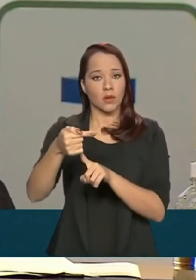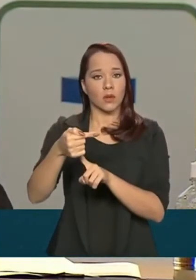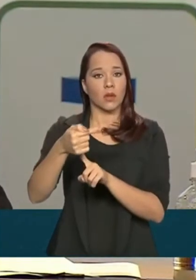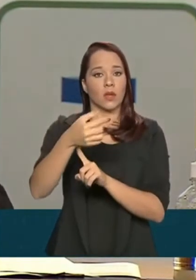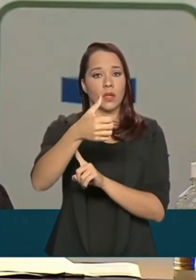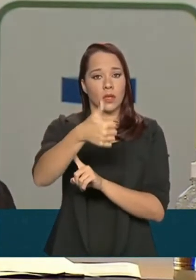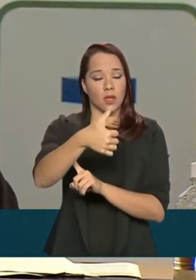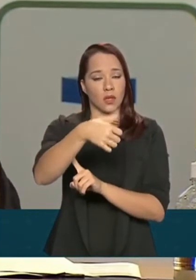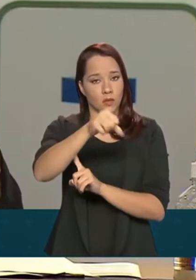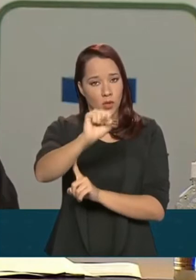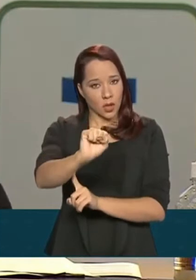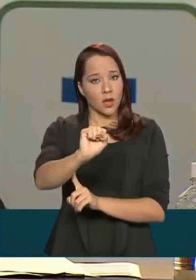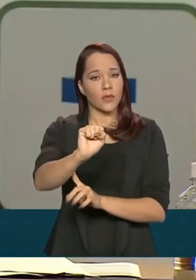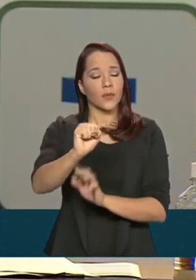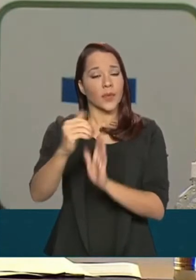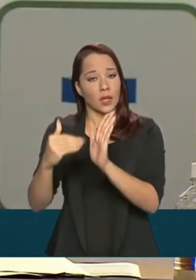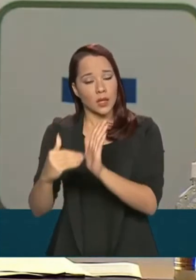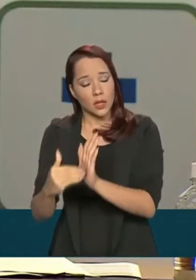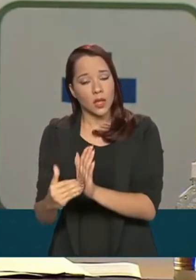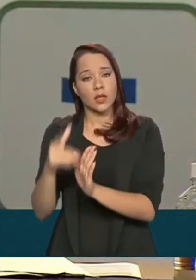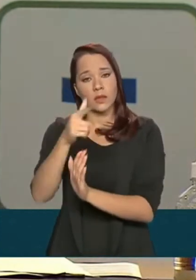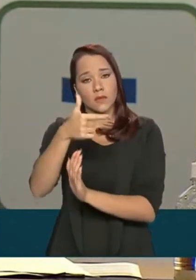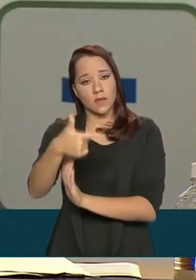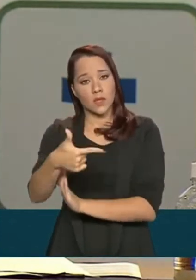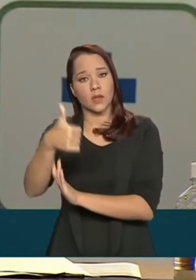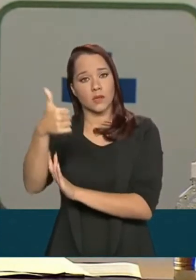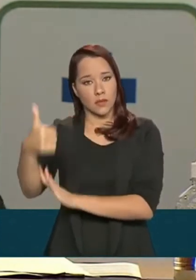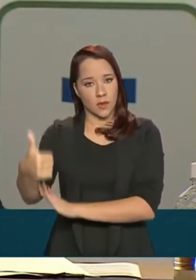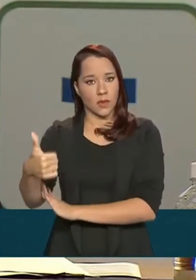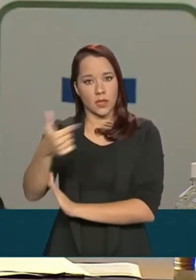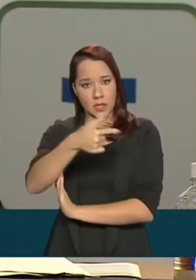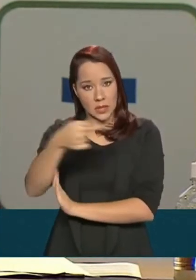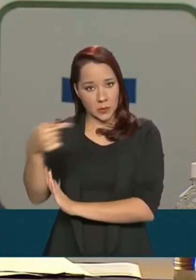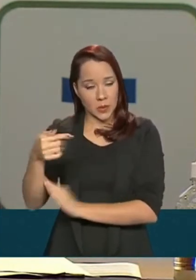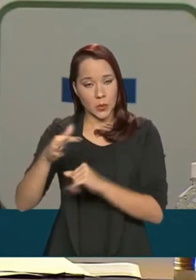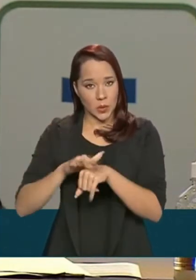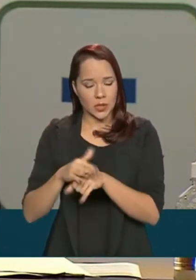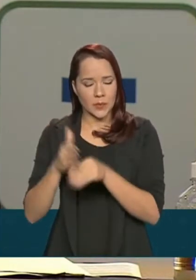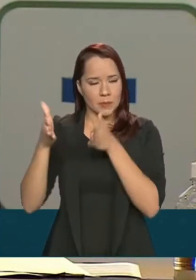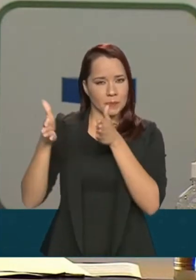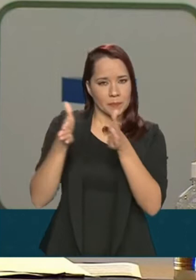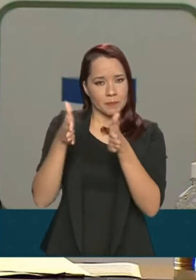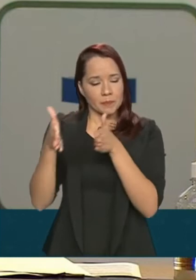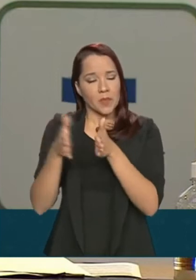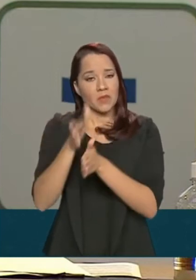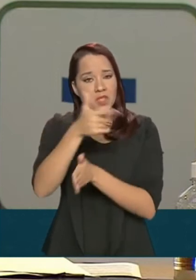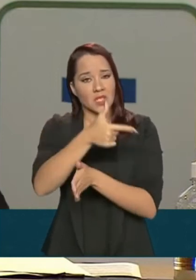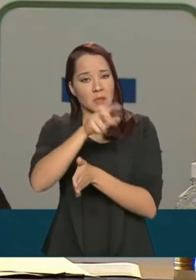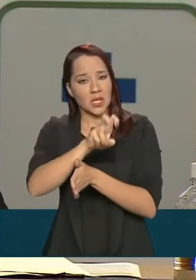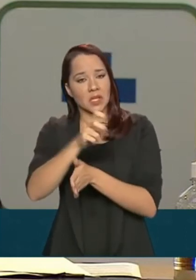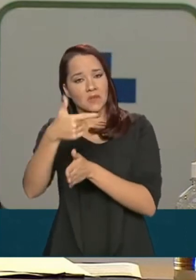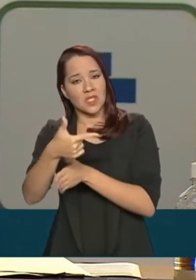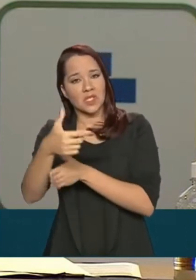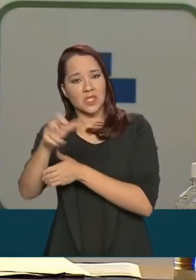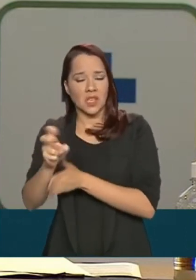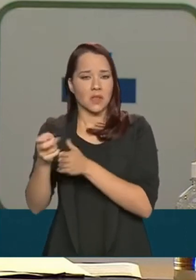epidemiológica 18ª até a semana epidemiológica 21ª, né? Entre a 25ª e a 26ª houve um aumento,